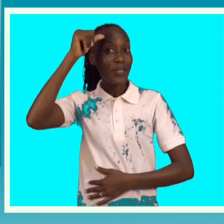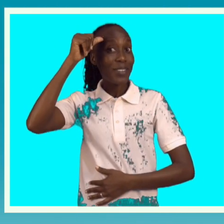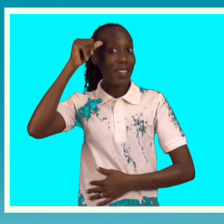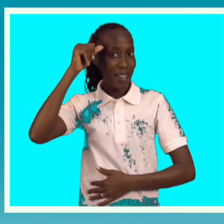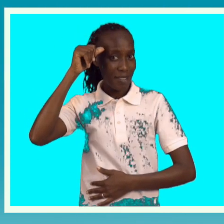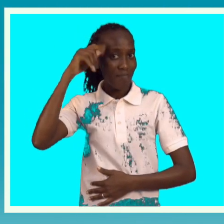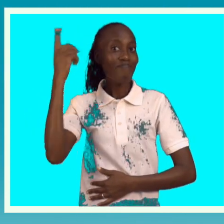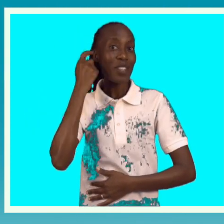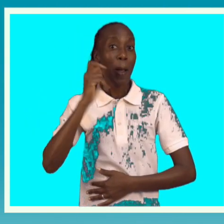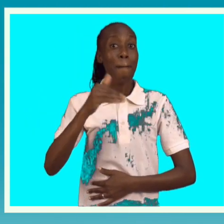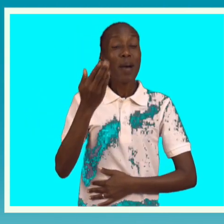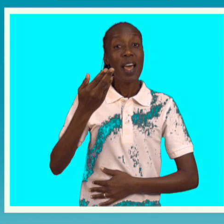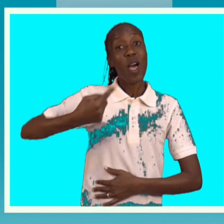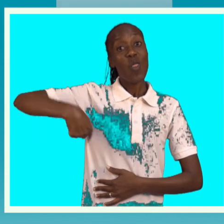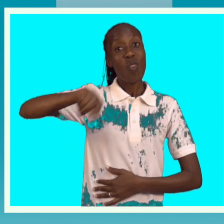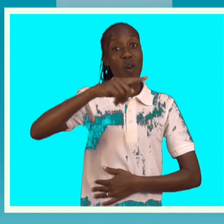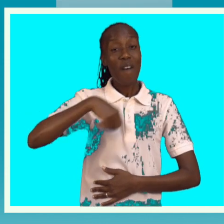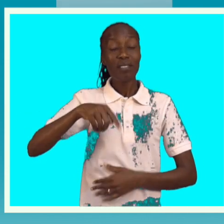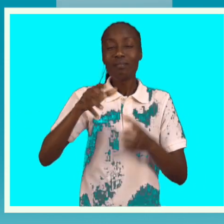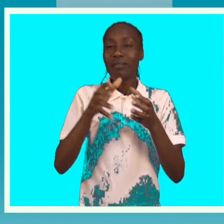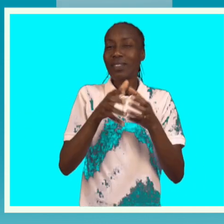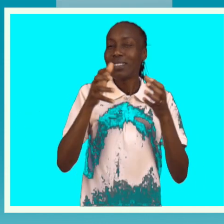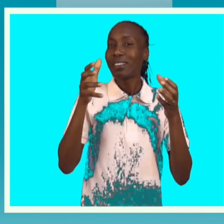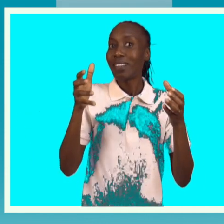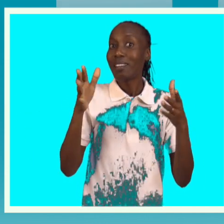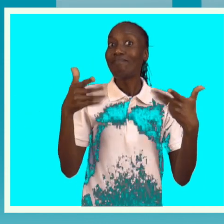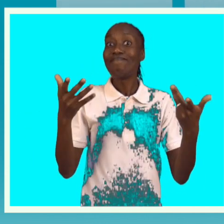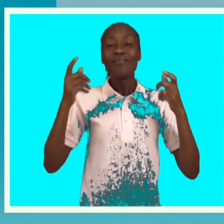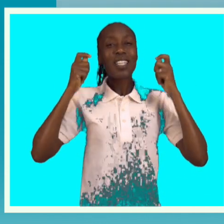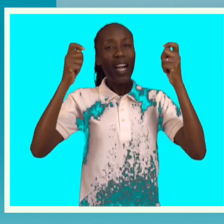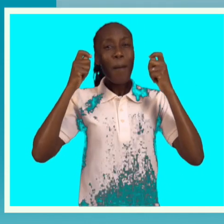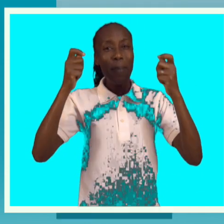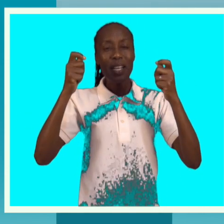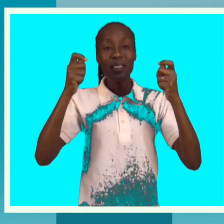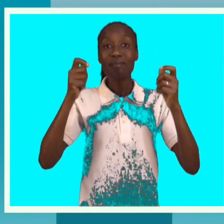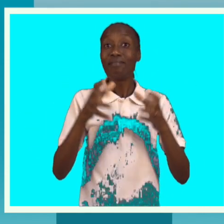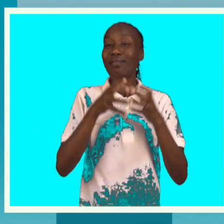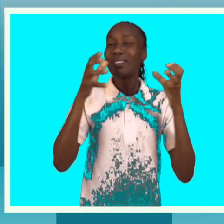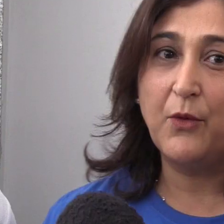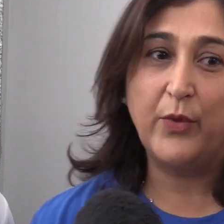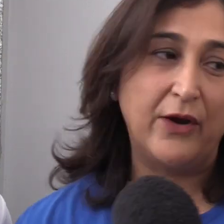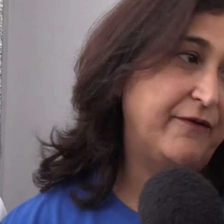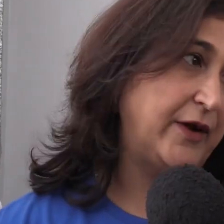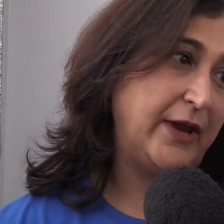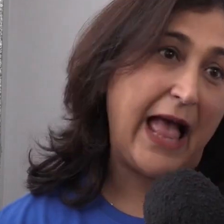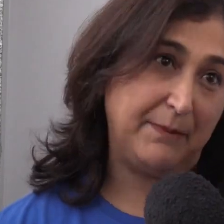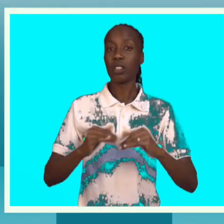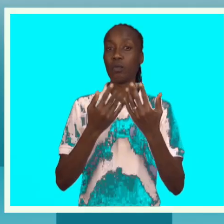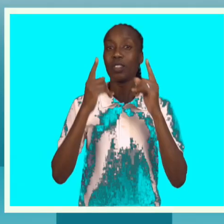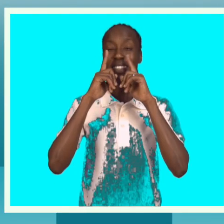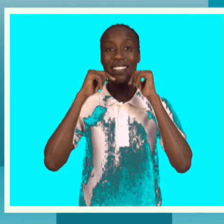Então, para nós, é uma grande campanha, é uma campanha de muito grande impacto. Estamos